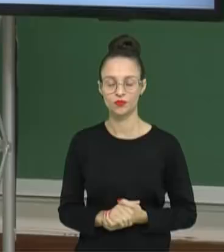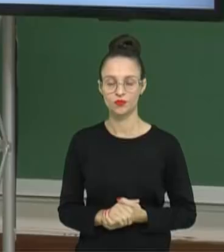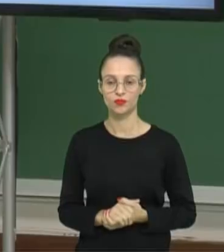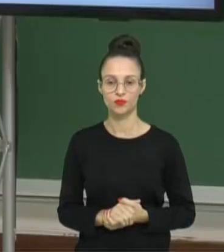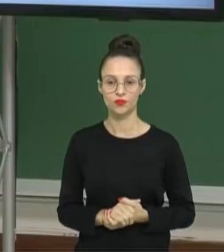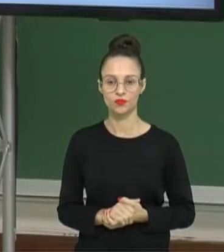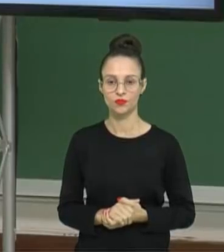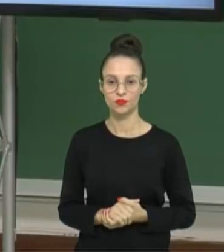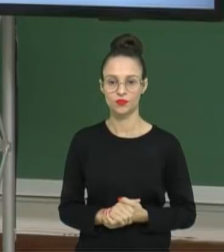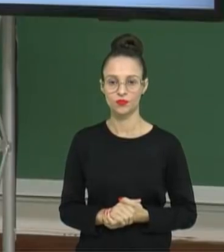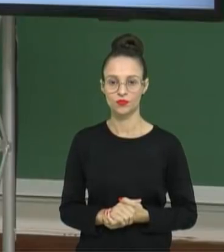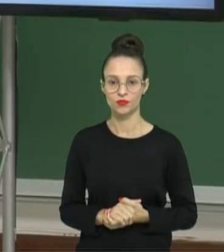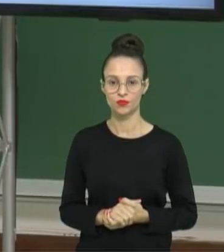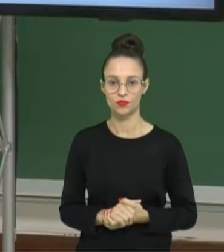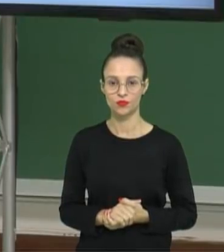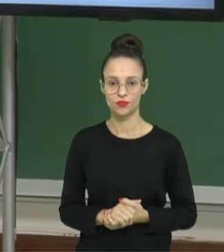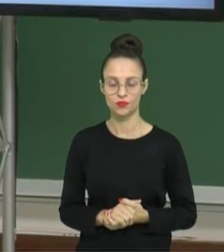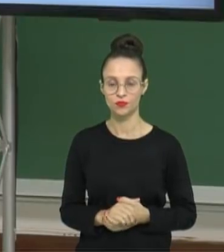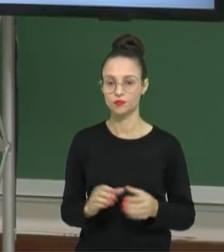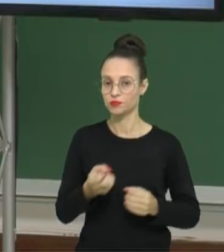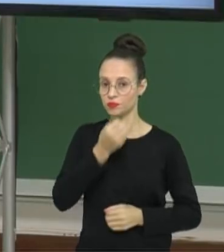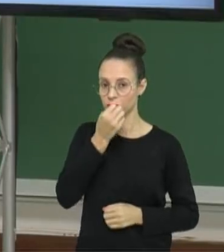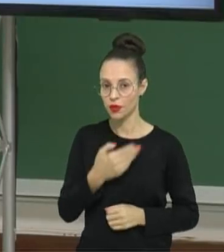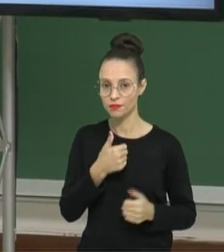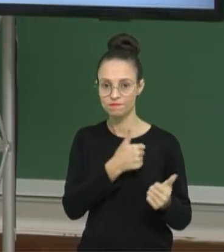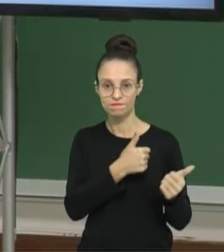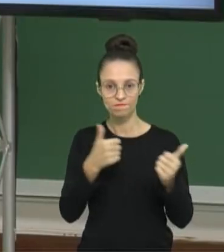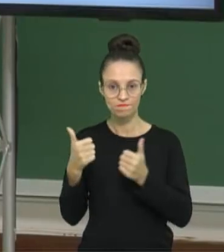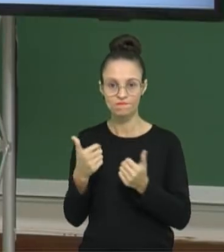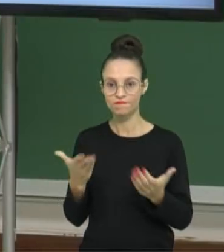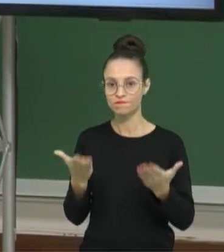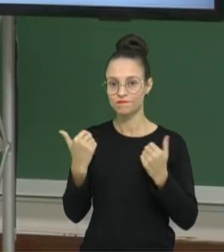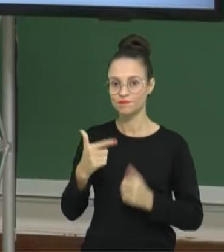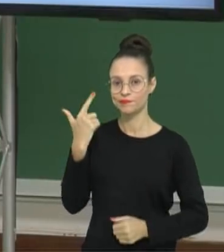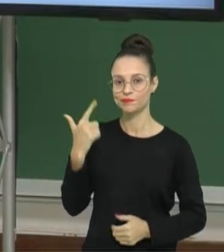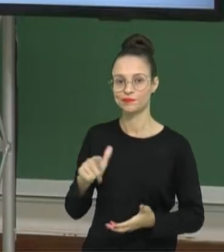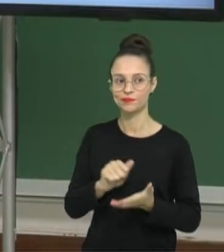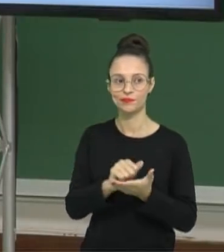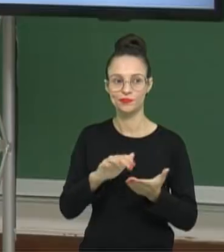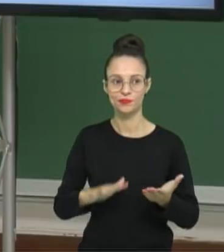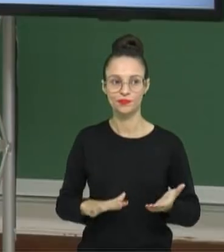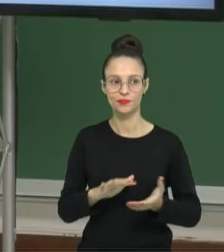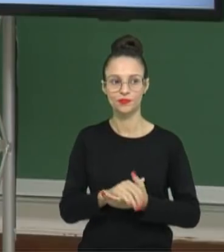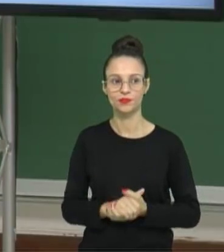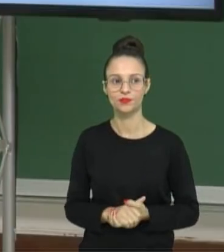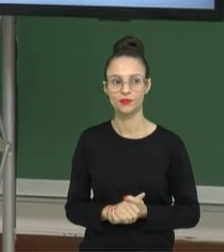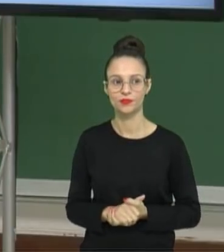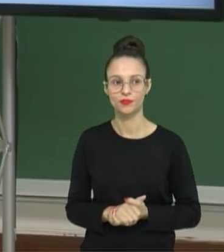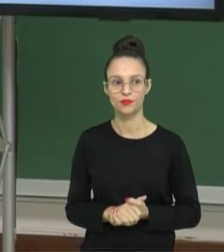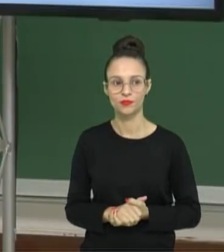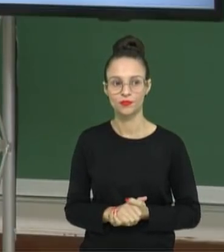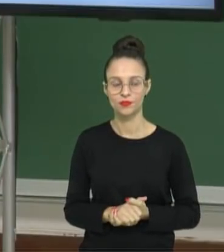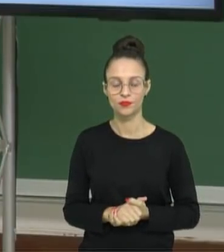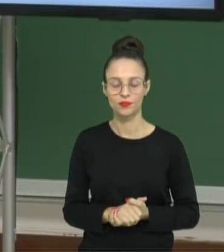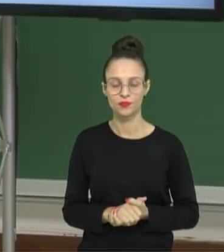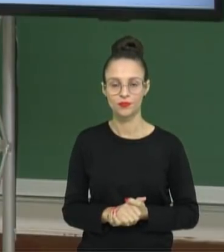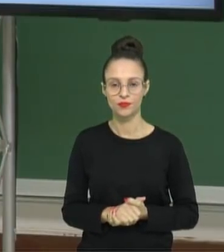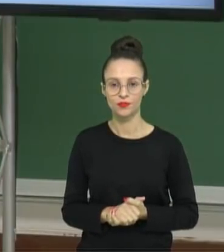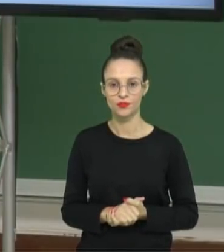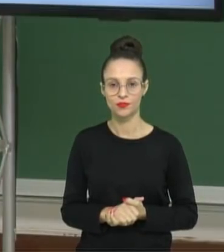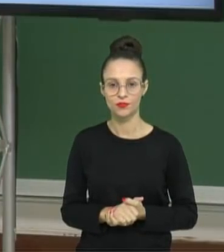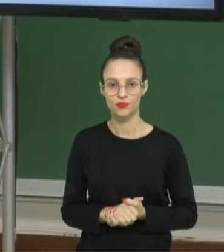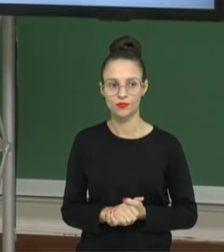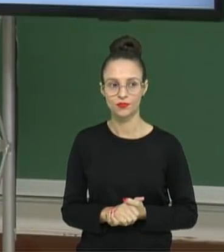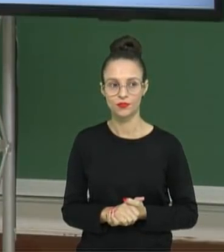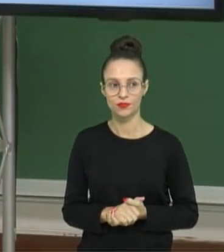is taking a shower. Tudo bem até aqui? Vamos ao próximo exercício. Choose the correct